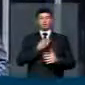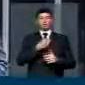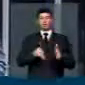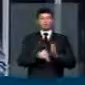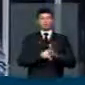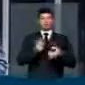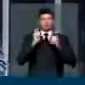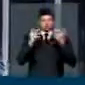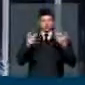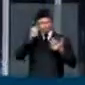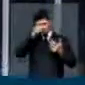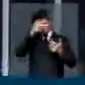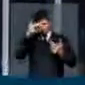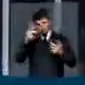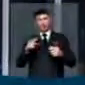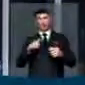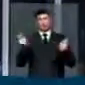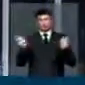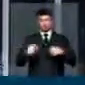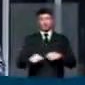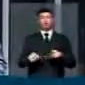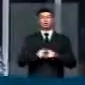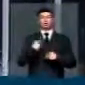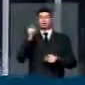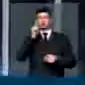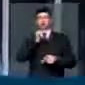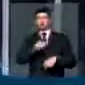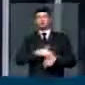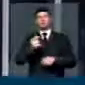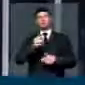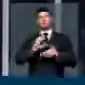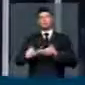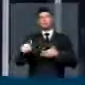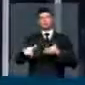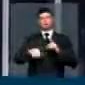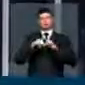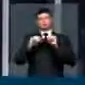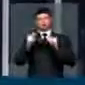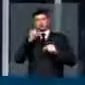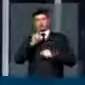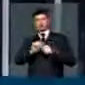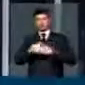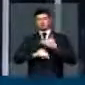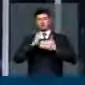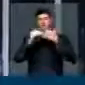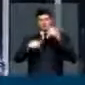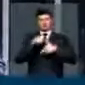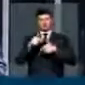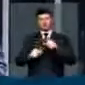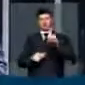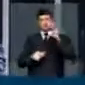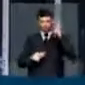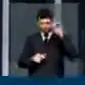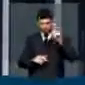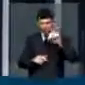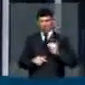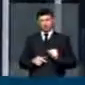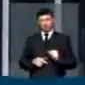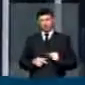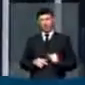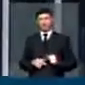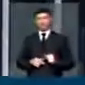nosso gestor e ele vai ter condição de conseguir mais recursos aqui em Brasília para se fazer esse trabalho. Só para o senhor ter uma ideia,